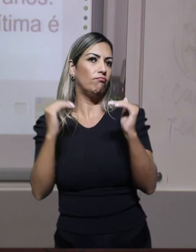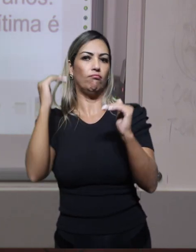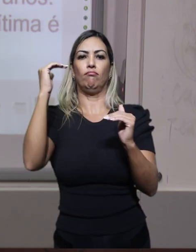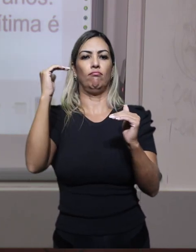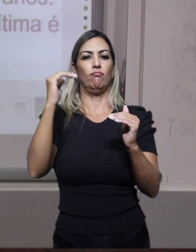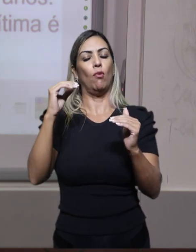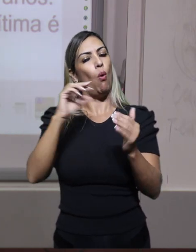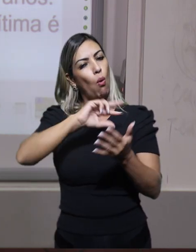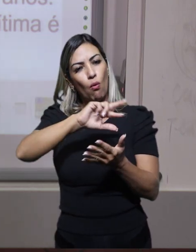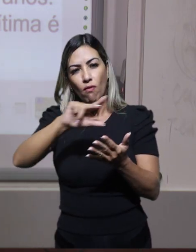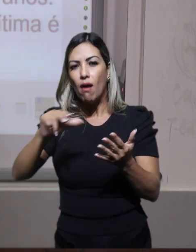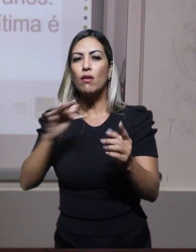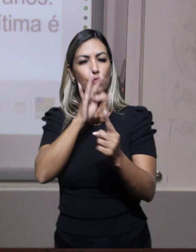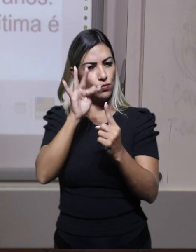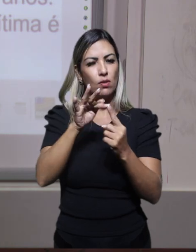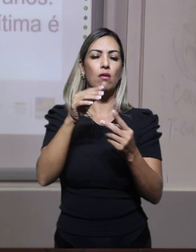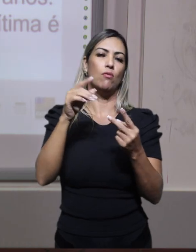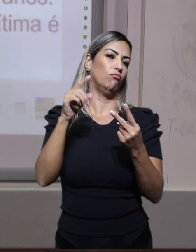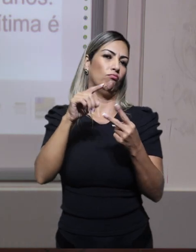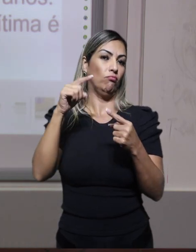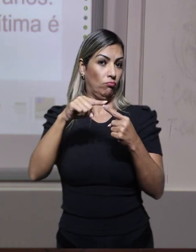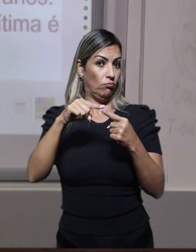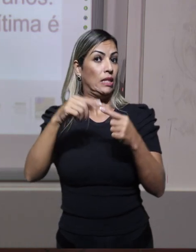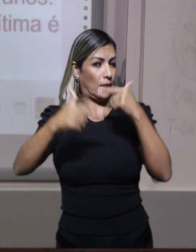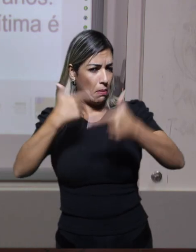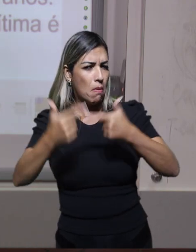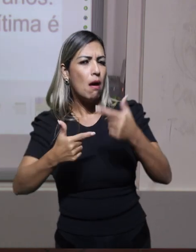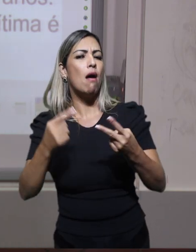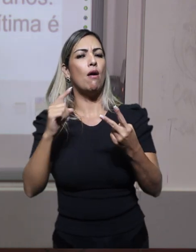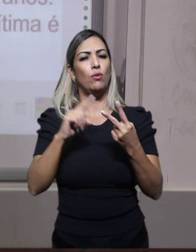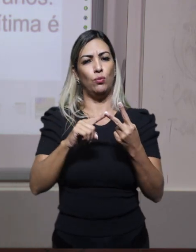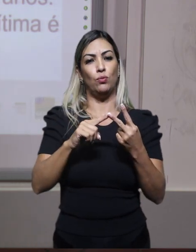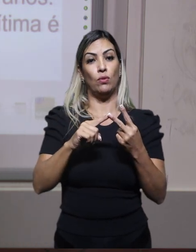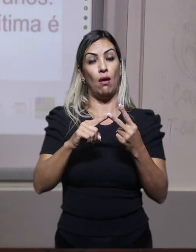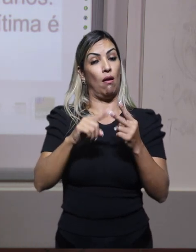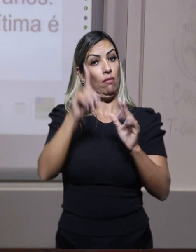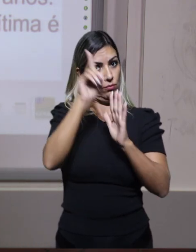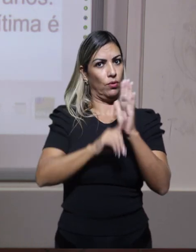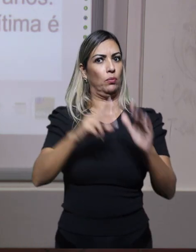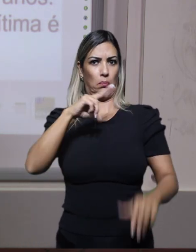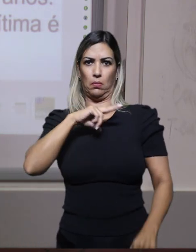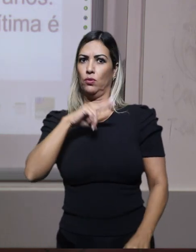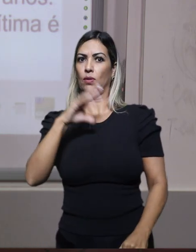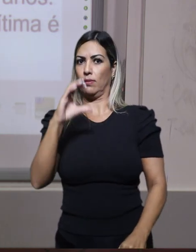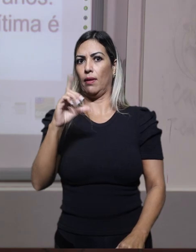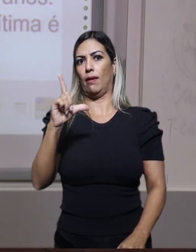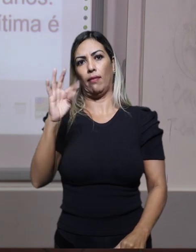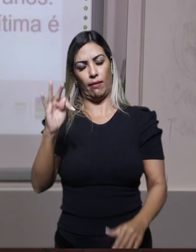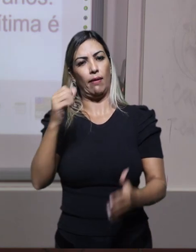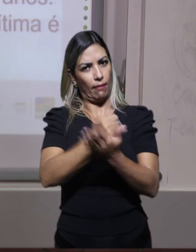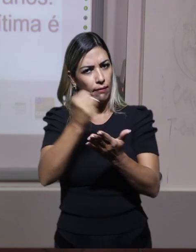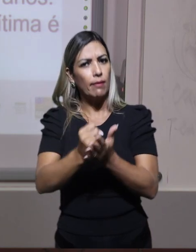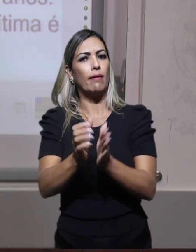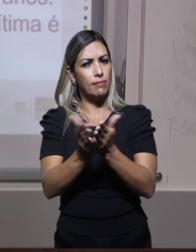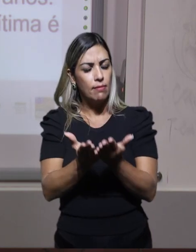ascendência inerentes ao exercício de emprego. Emprego é uma relação de direito privado, CLT.